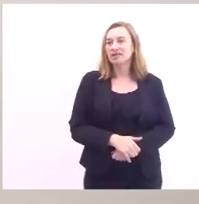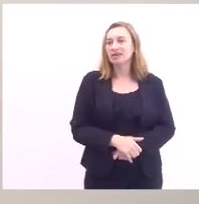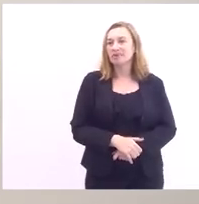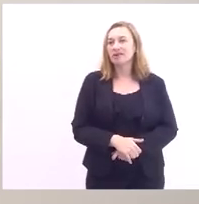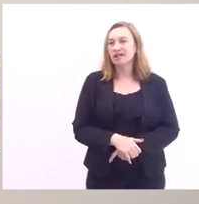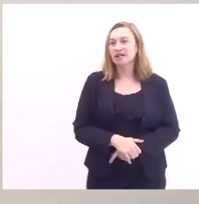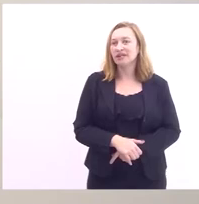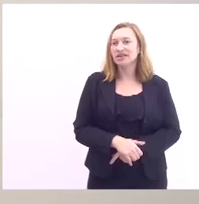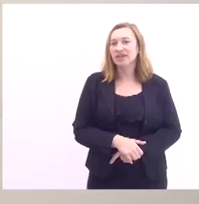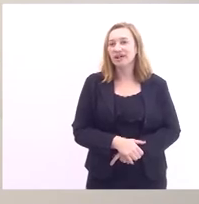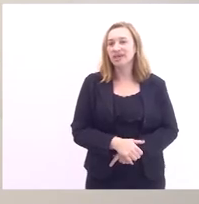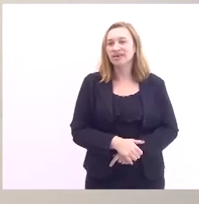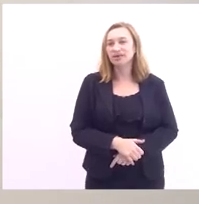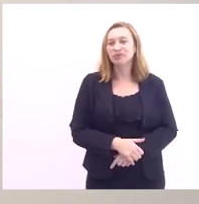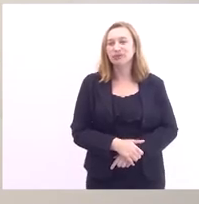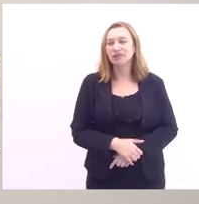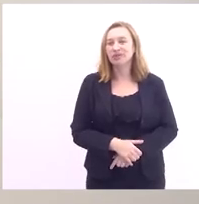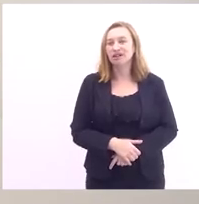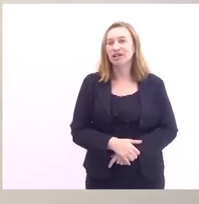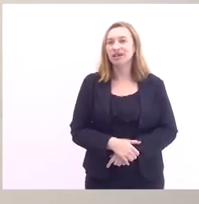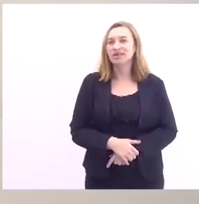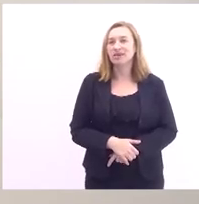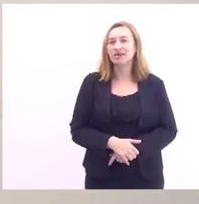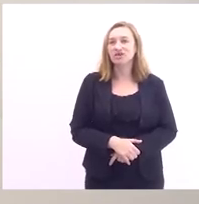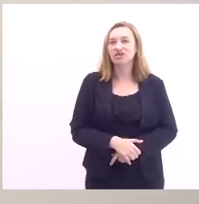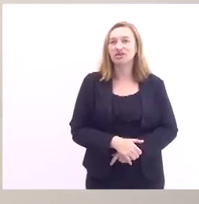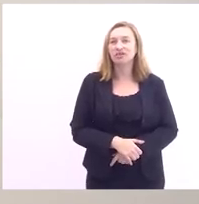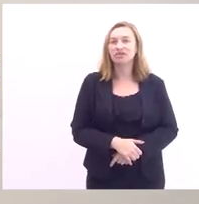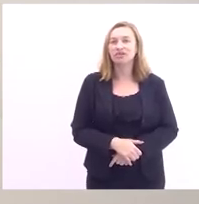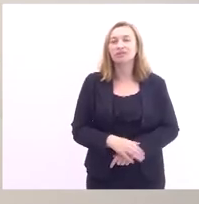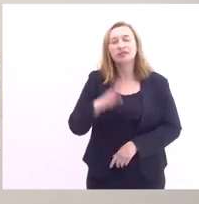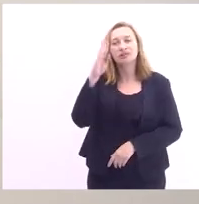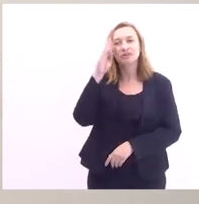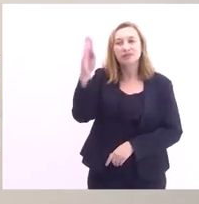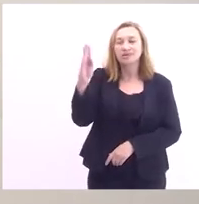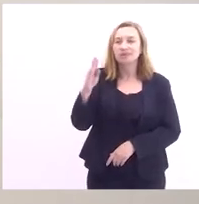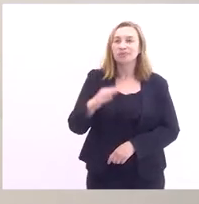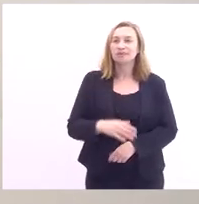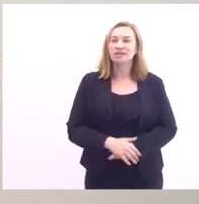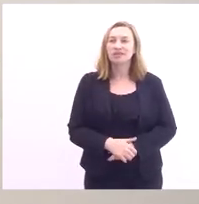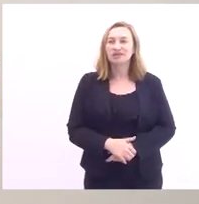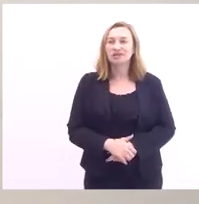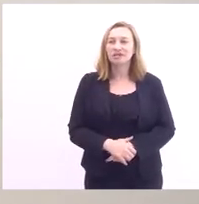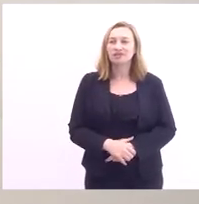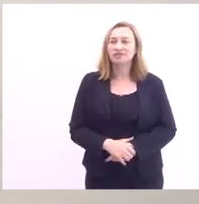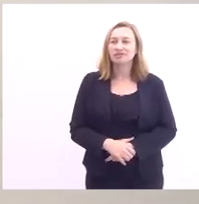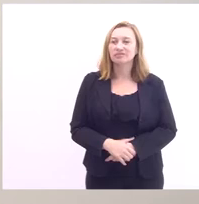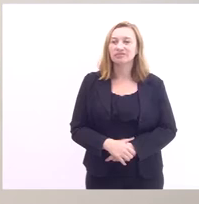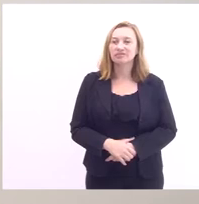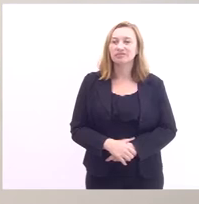trabalhando em prol da melhoria de qualidade de vida, principalmente em relação à Enel.